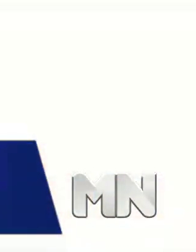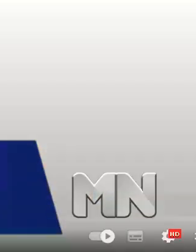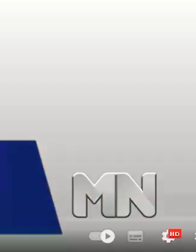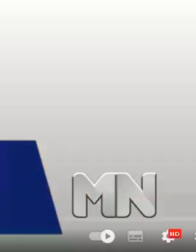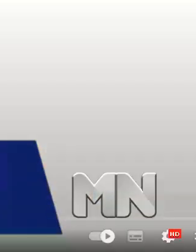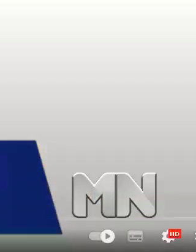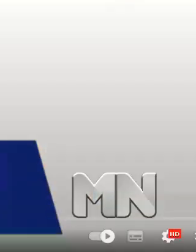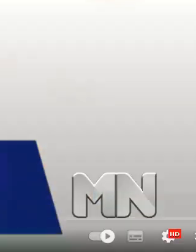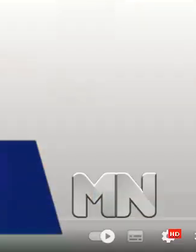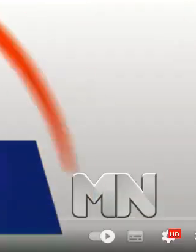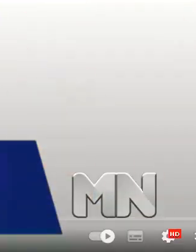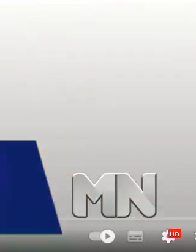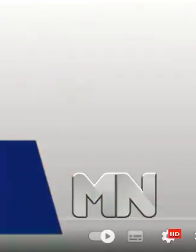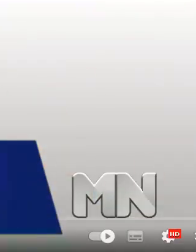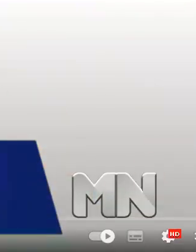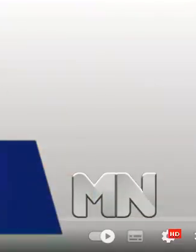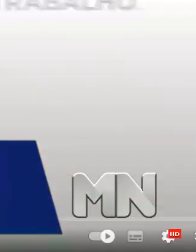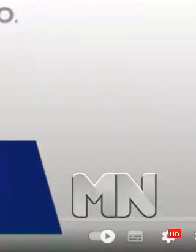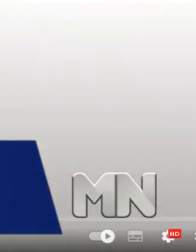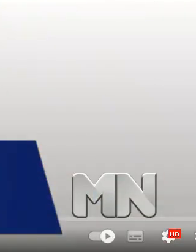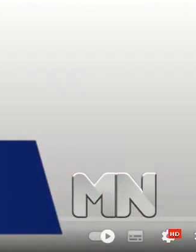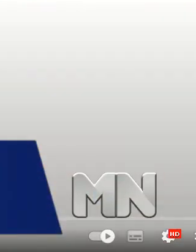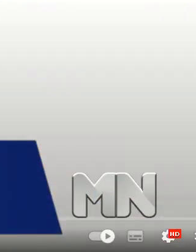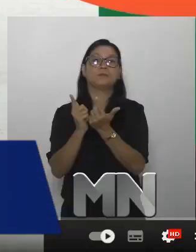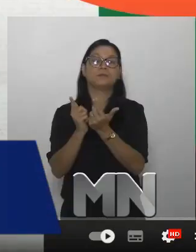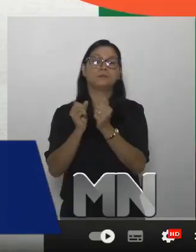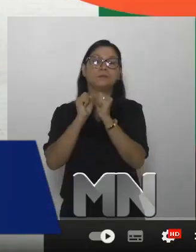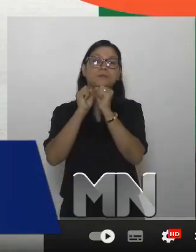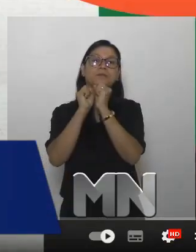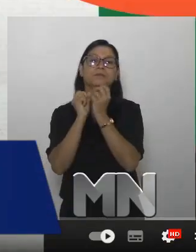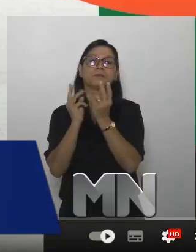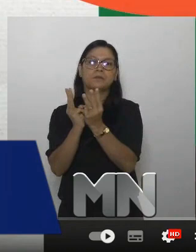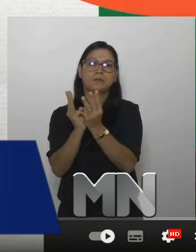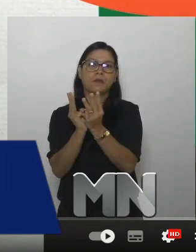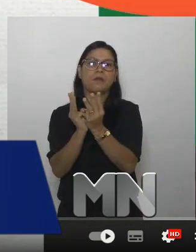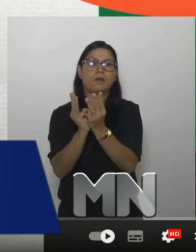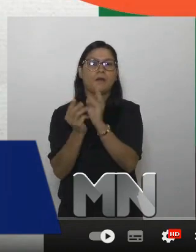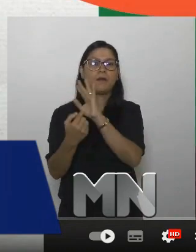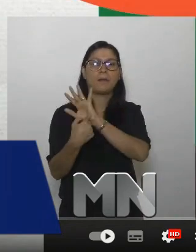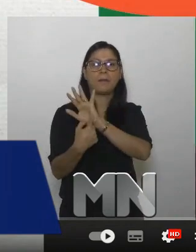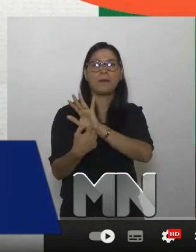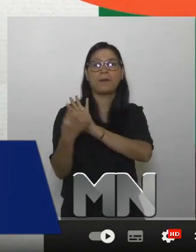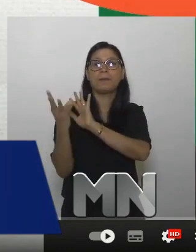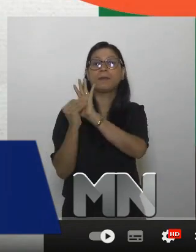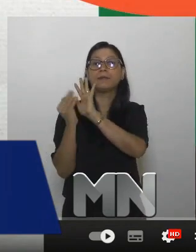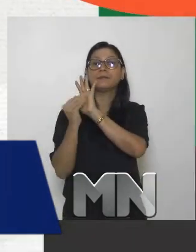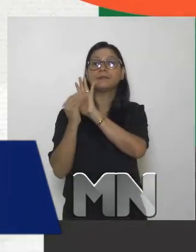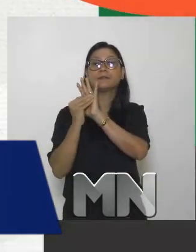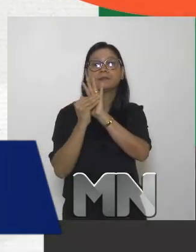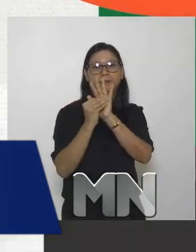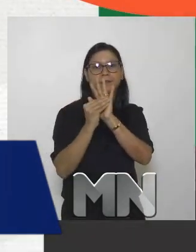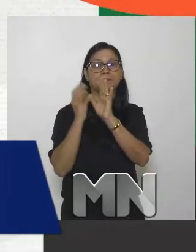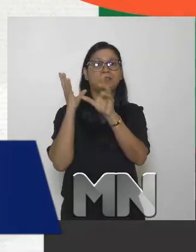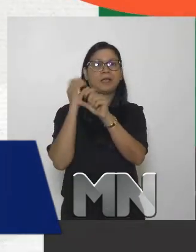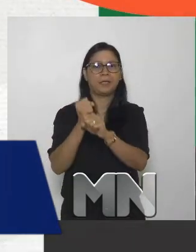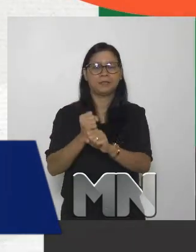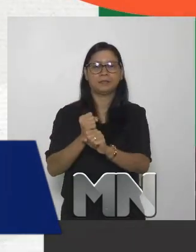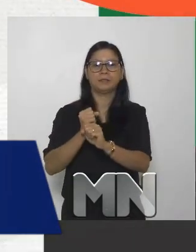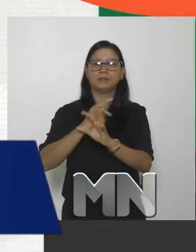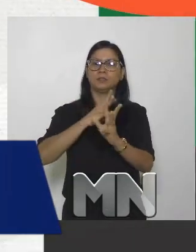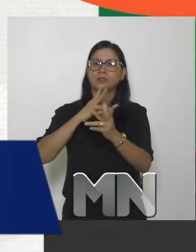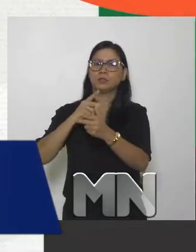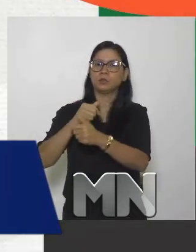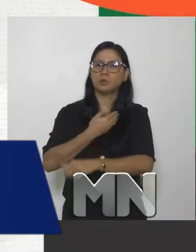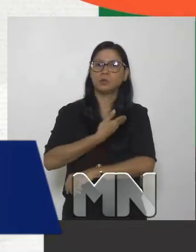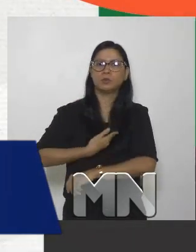muito extenso. Nós somos maiores que muitos países. A gente tem aí 11 mil quilômetros